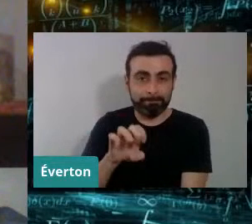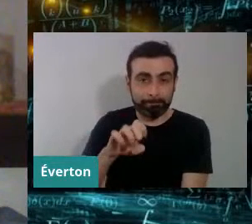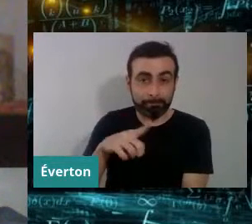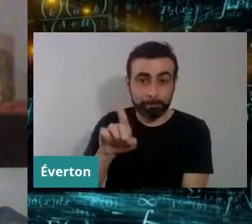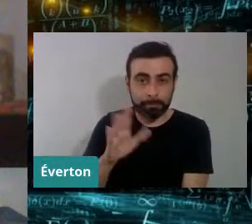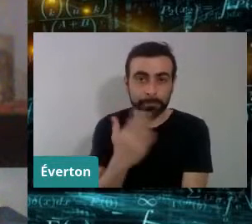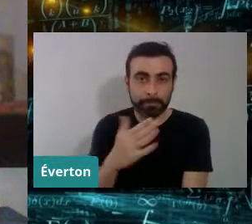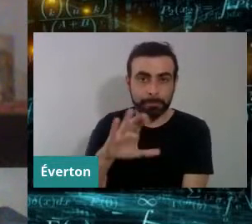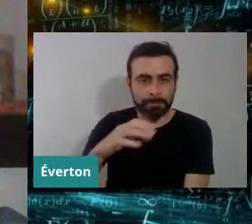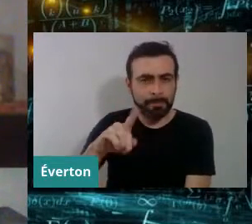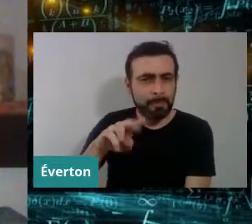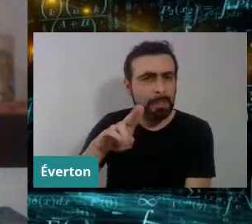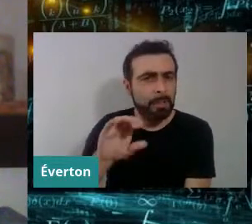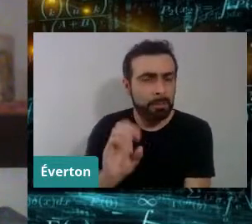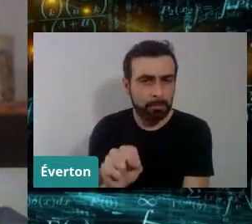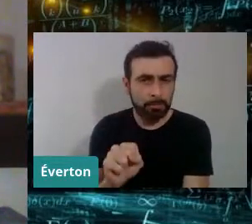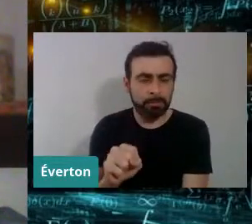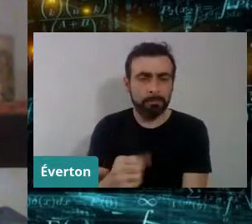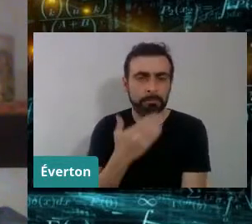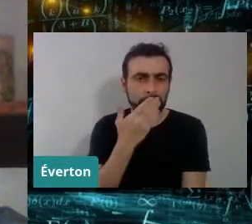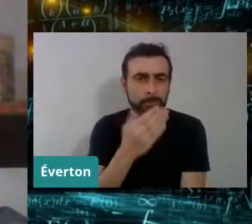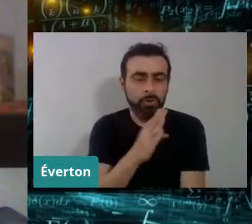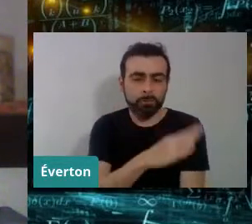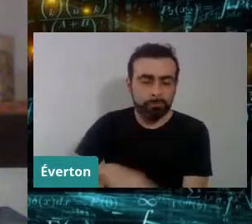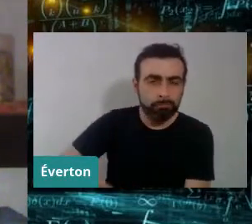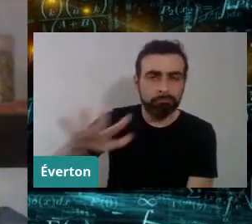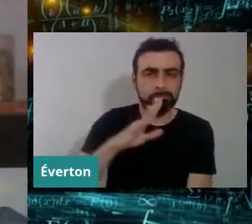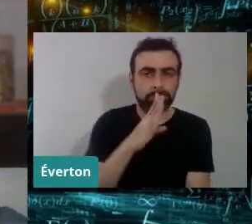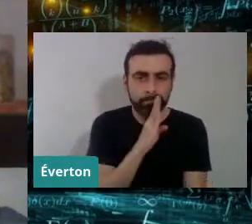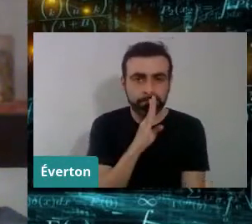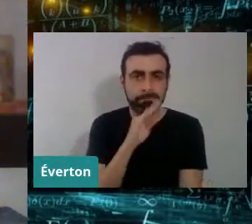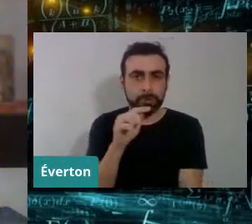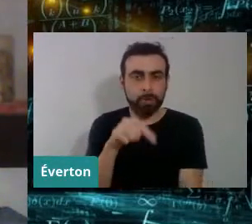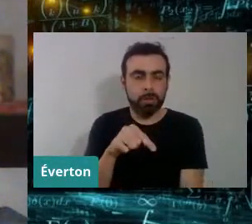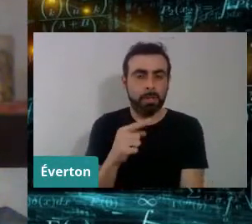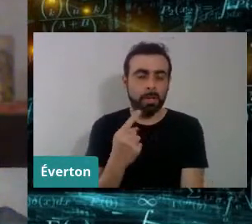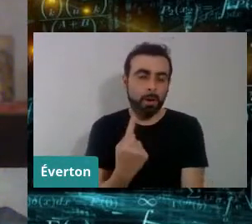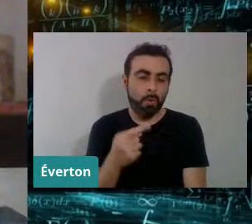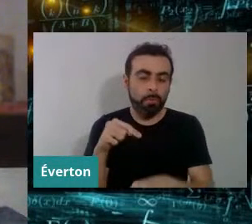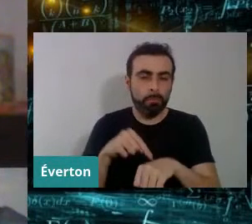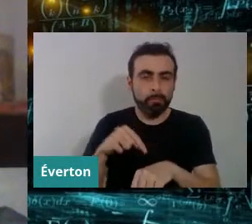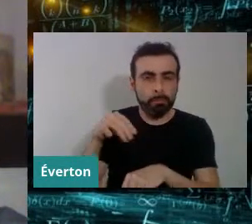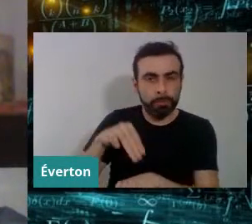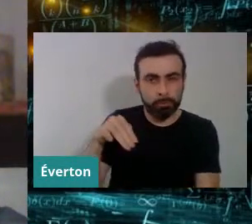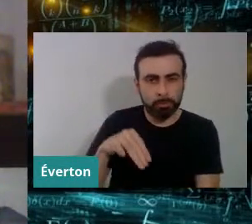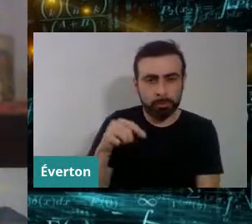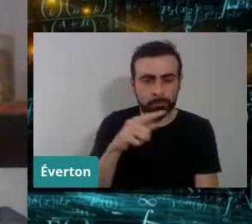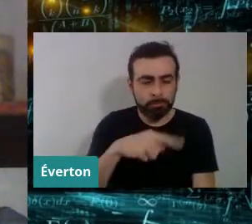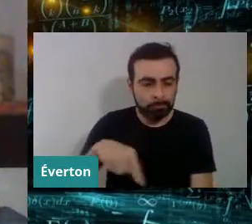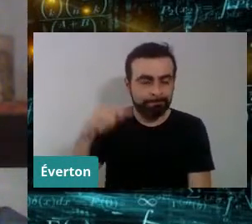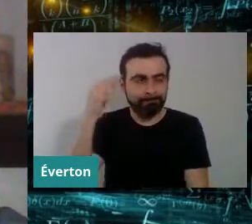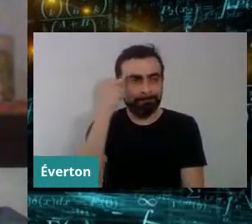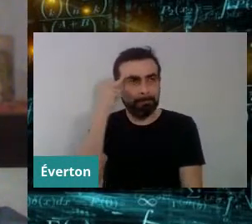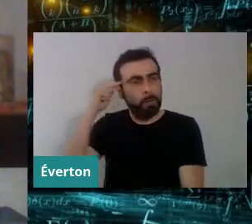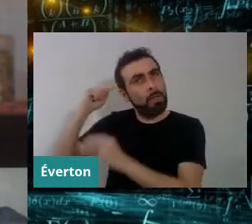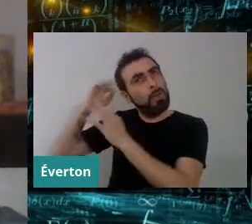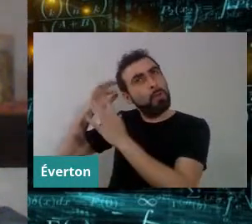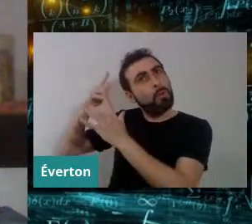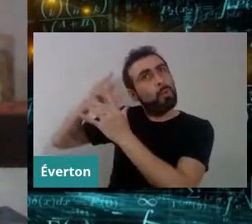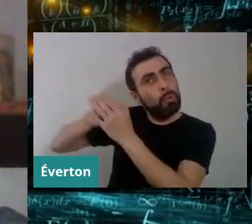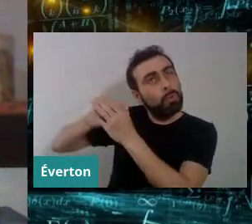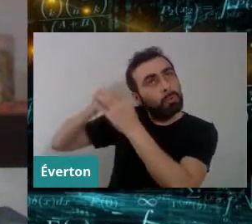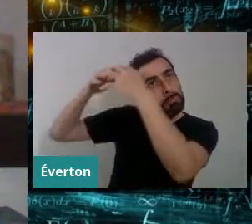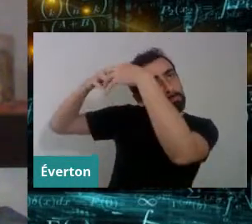convido vocês a fazer um minuto de silêncio para você resgatar quem você era e quem você